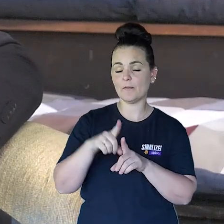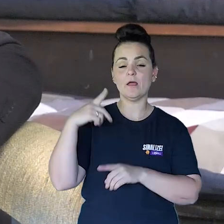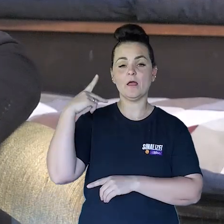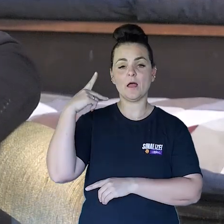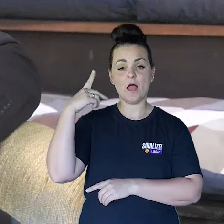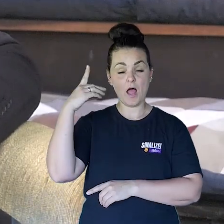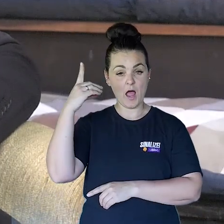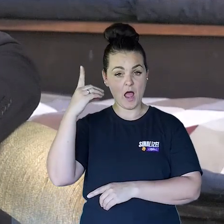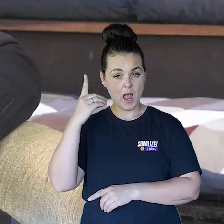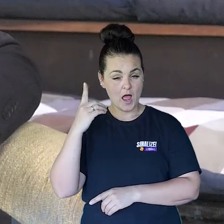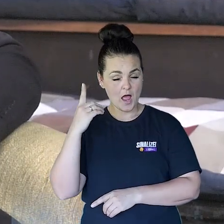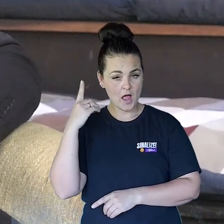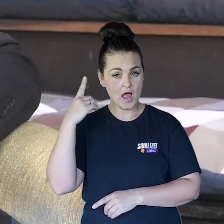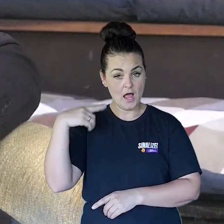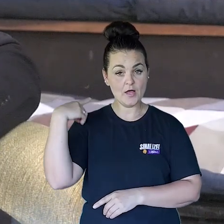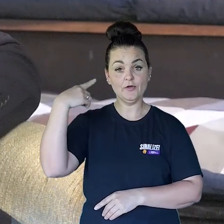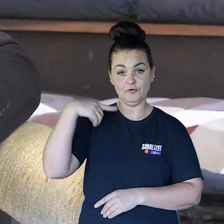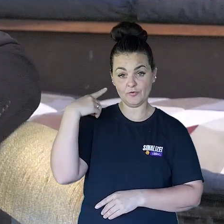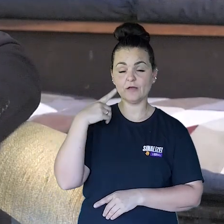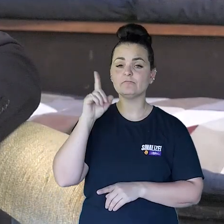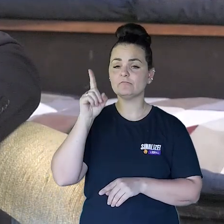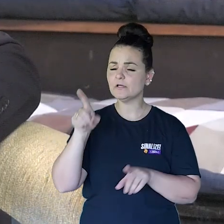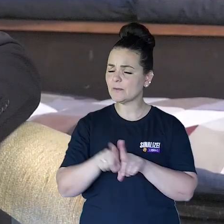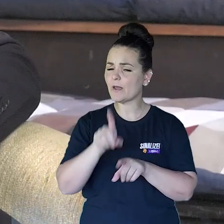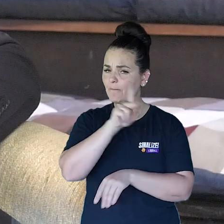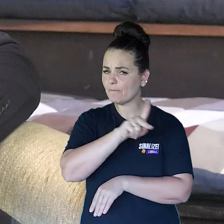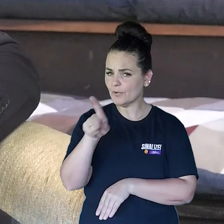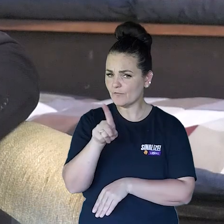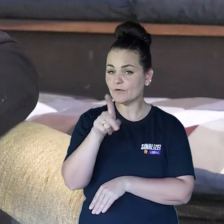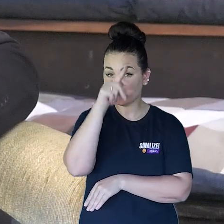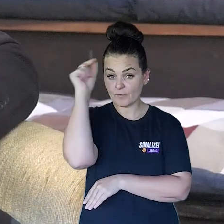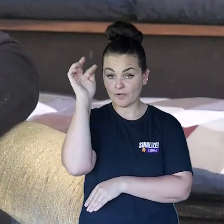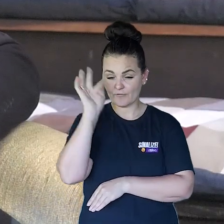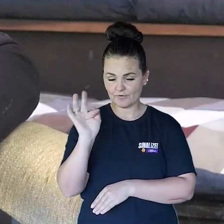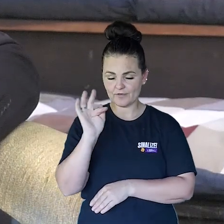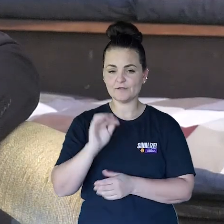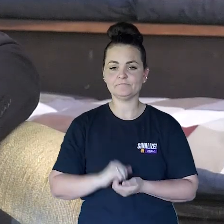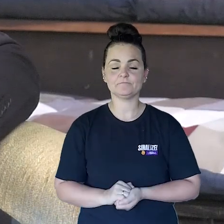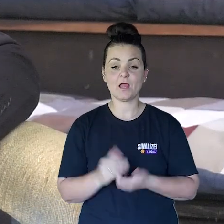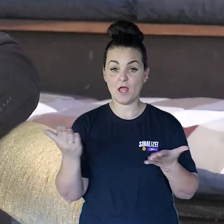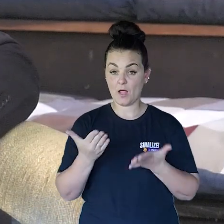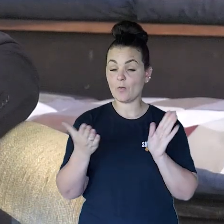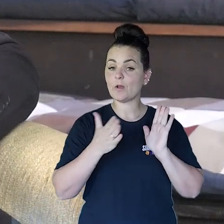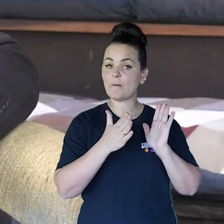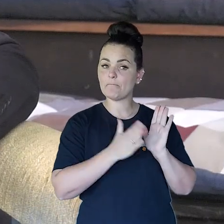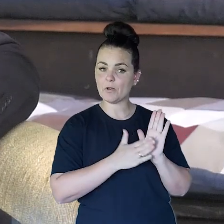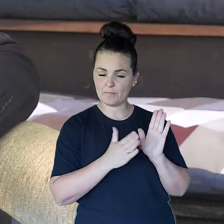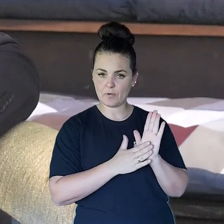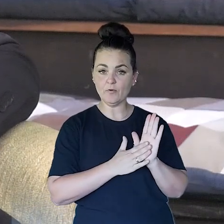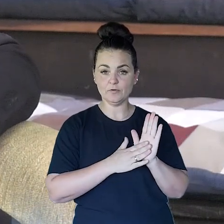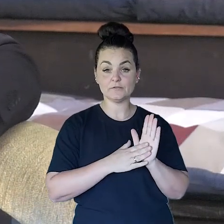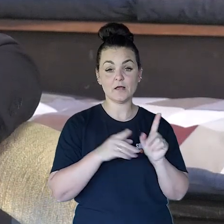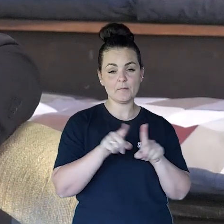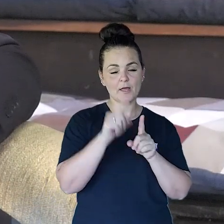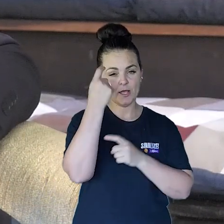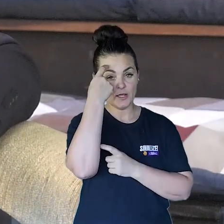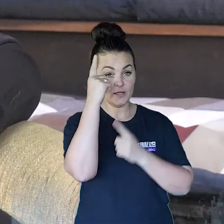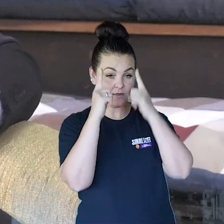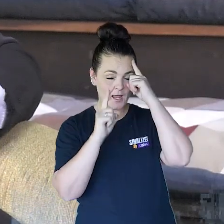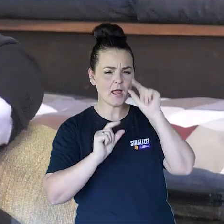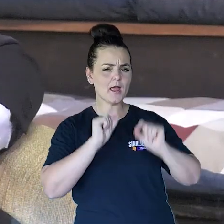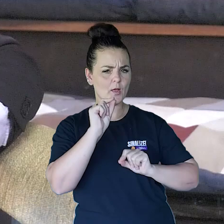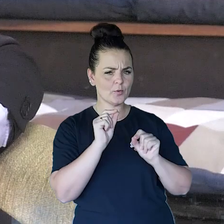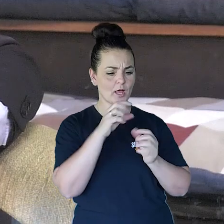universitário. Agora, você inicia uma nova legislatura trazendo consigo propostas e ideias das áreas tanto de